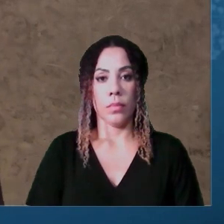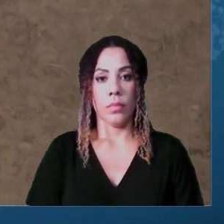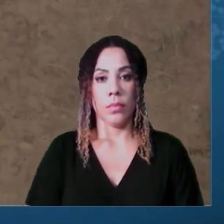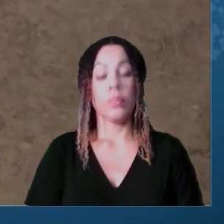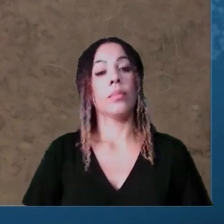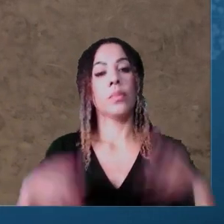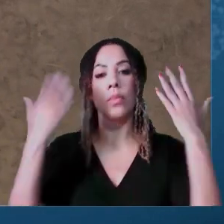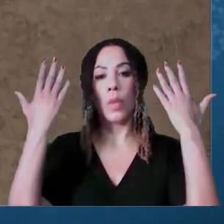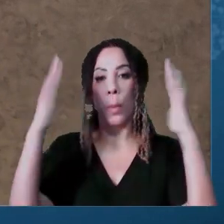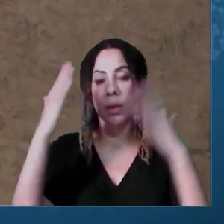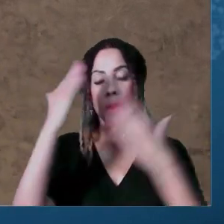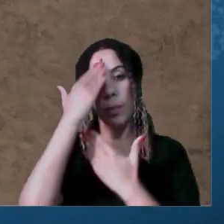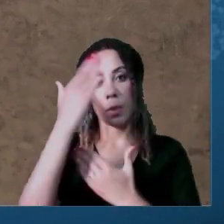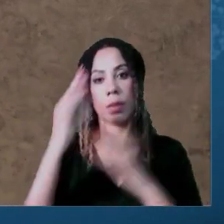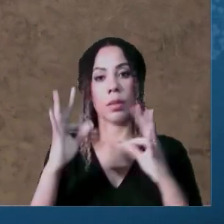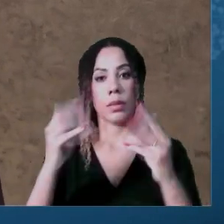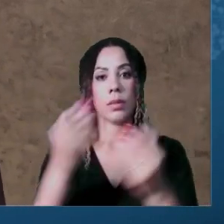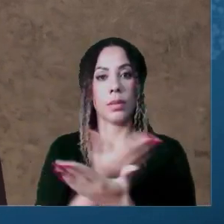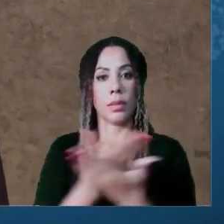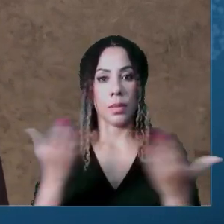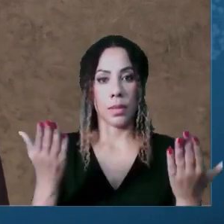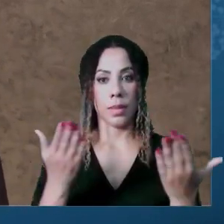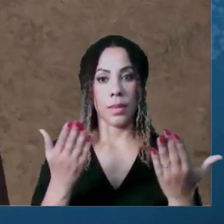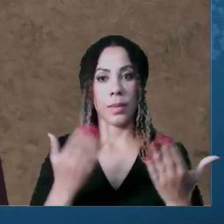Parabéns, obrigada a todas. Thank you, Sarah. Hope to